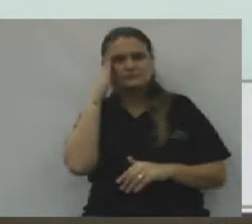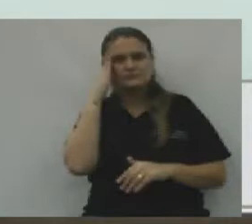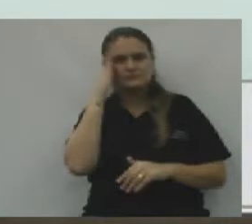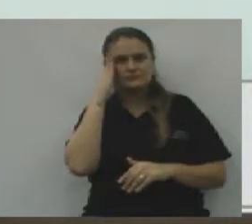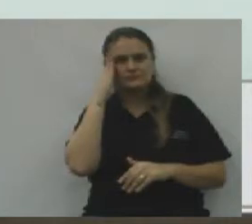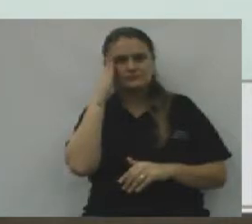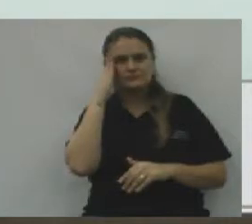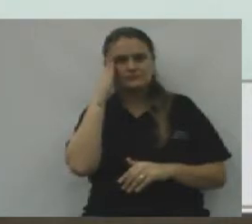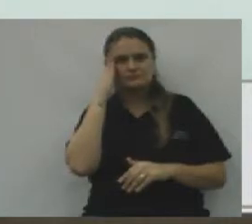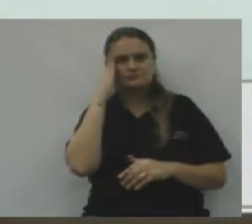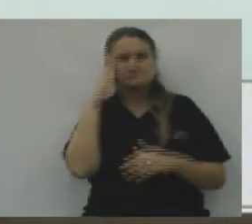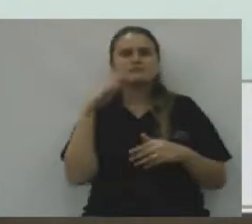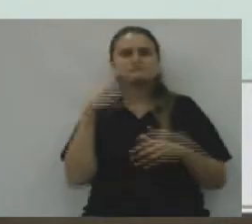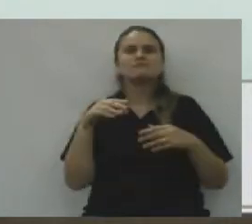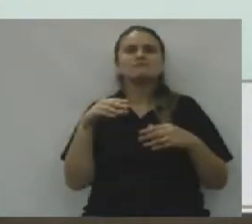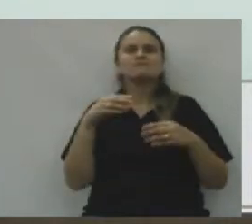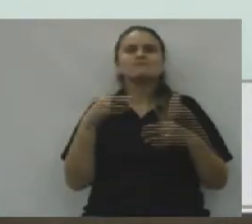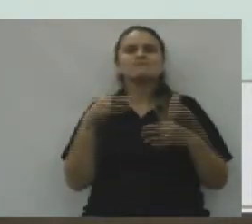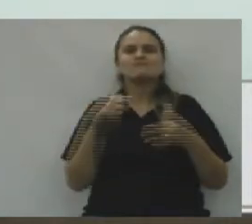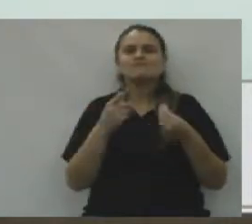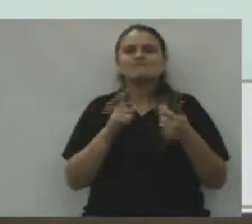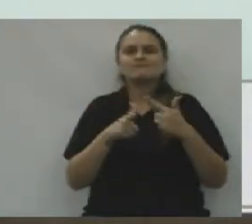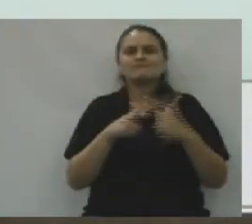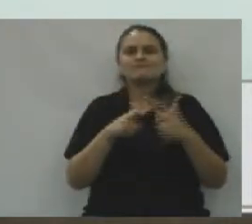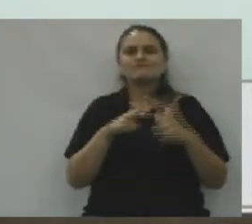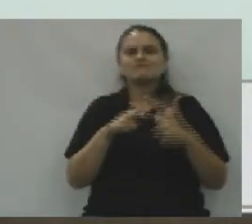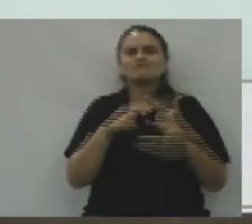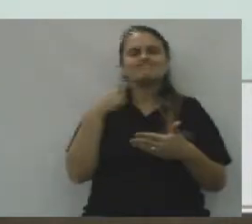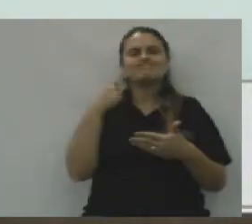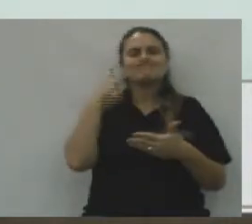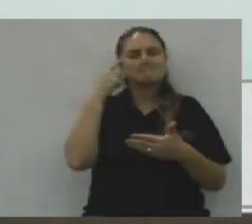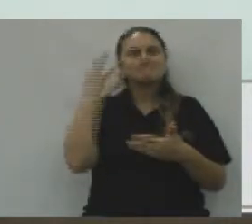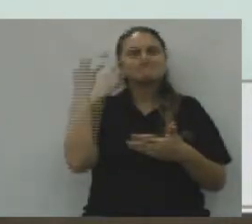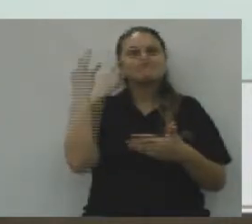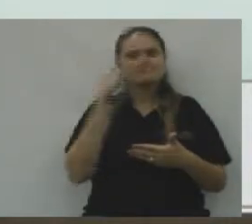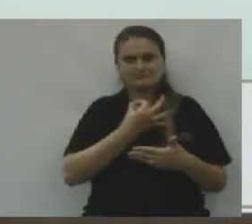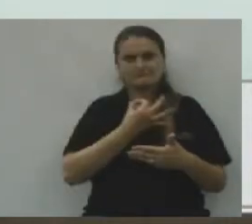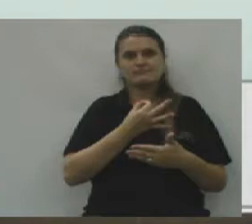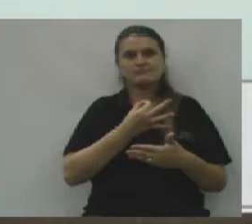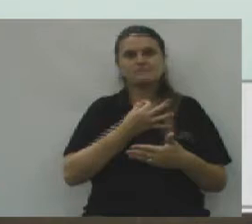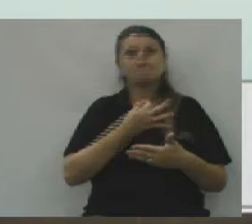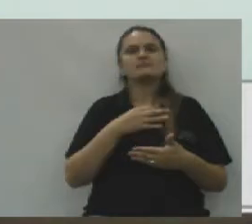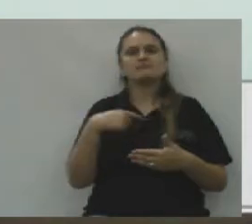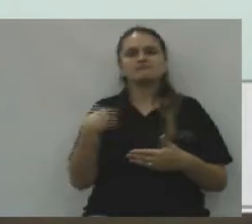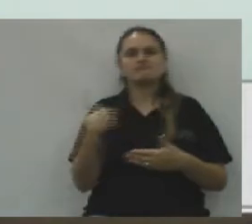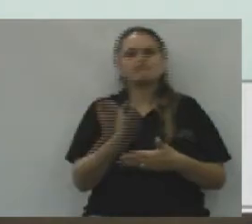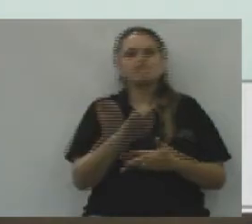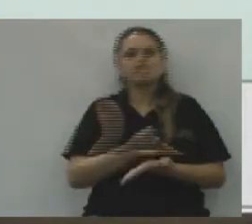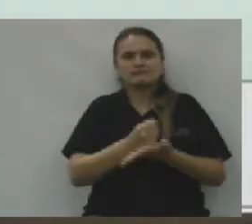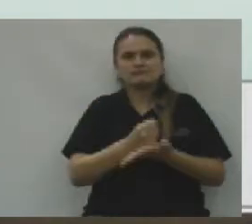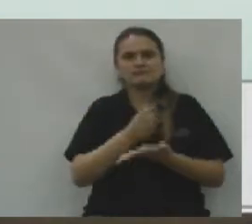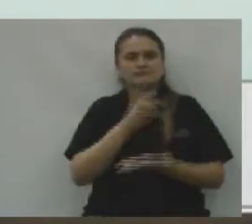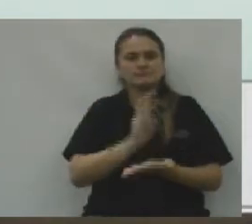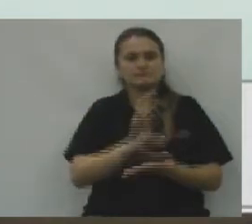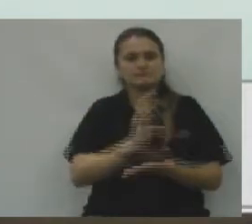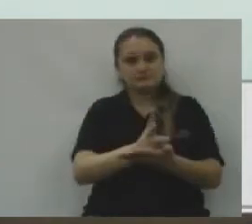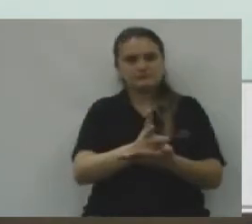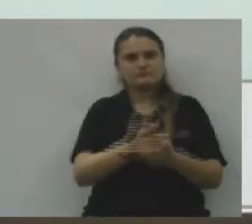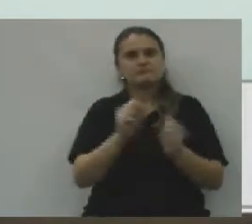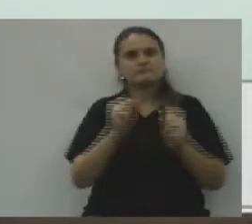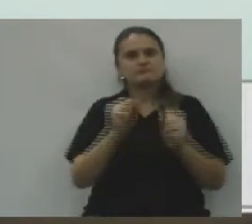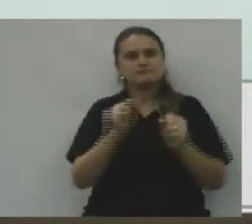dos problemas, não tive dúvida. Com certeza, o nosso apoio incondicional para que isso pudesse